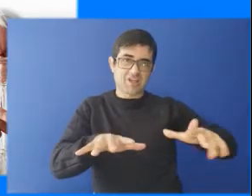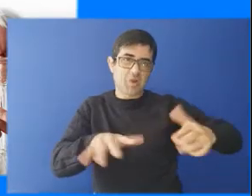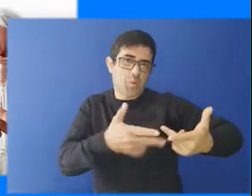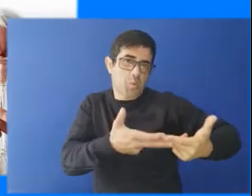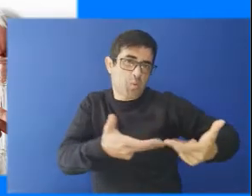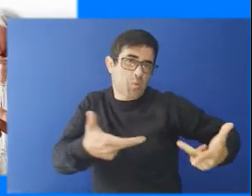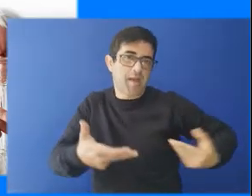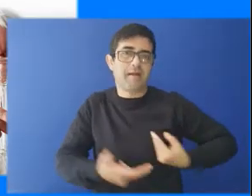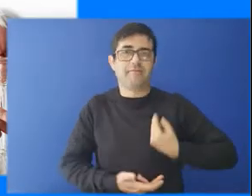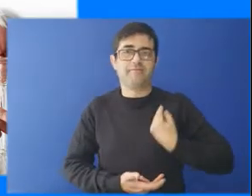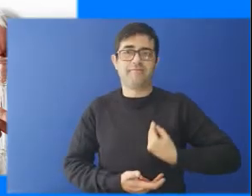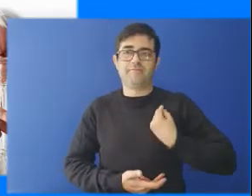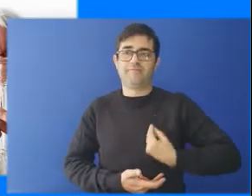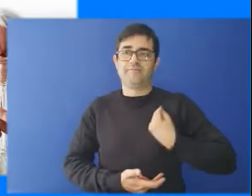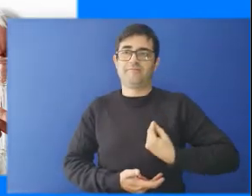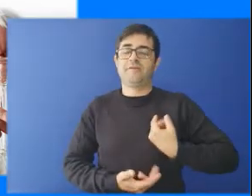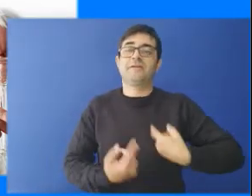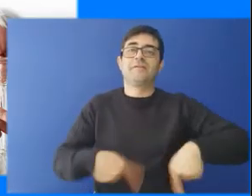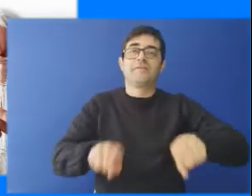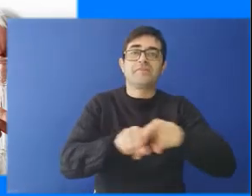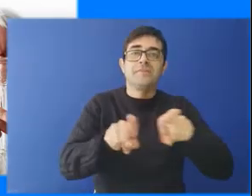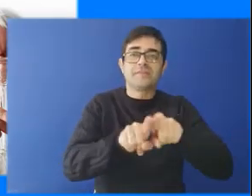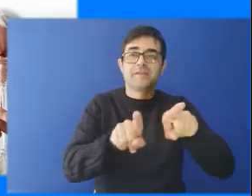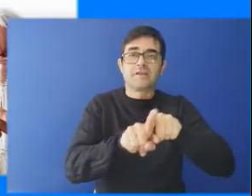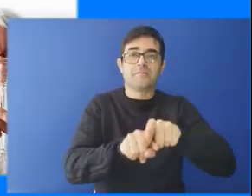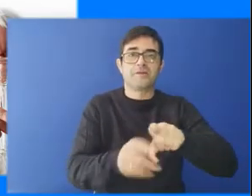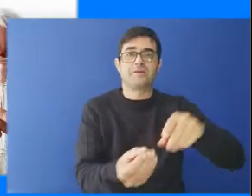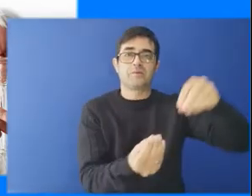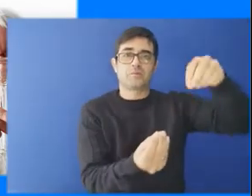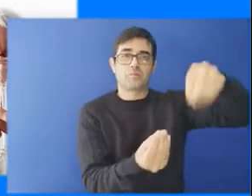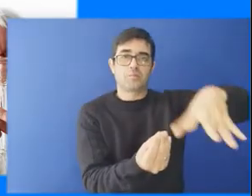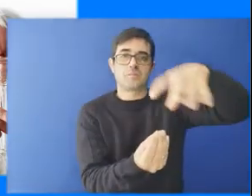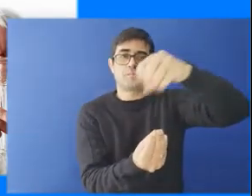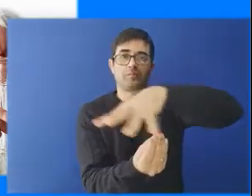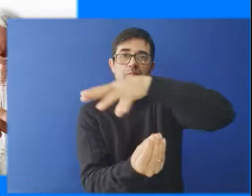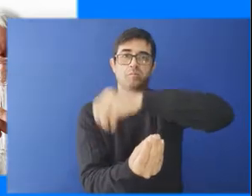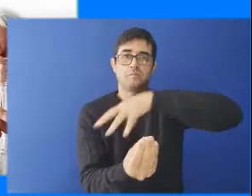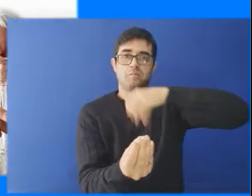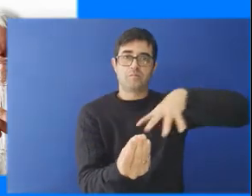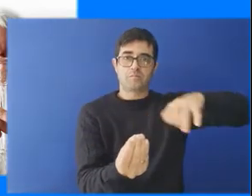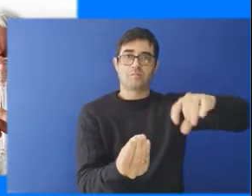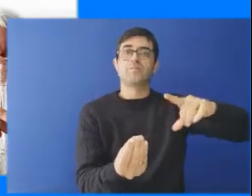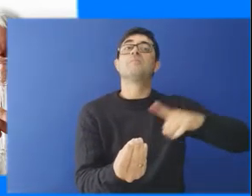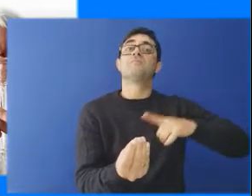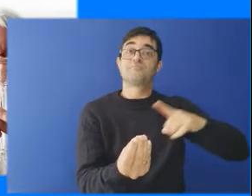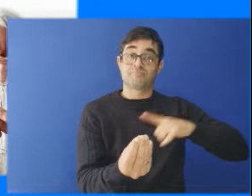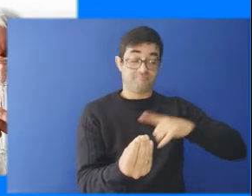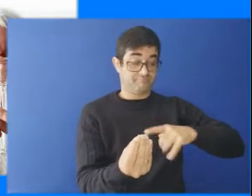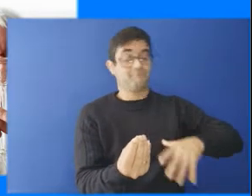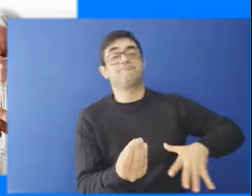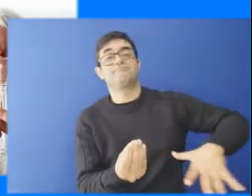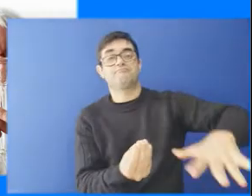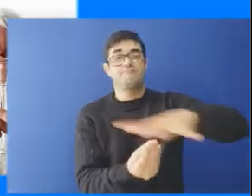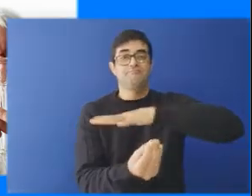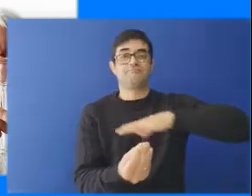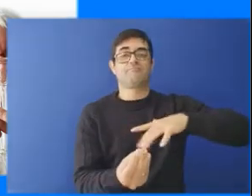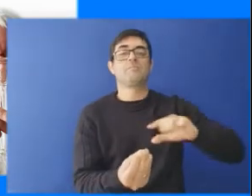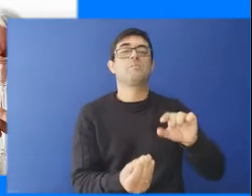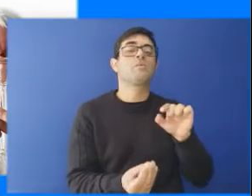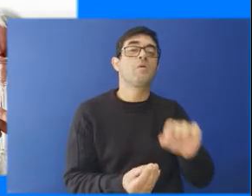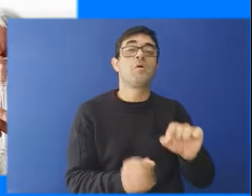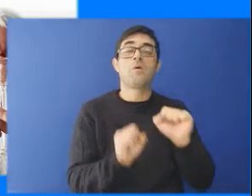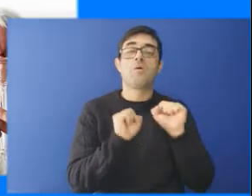totalmente representada por organismos vivos, principalmente aí os micélios de fungos. Quando a gente pensa nos fungos, nós às